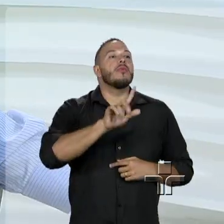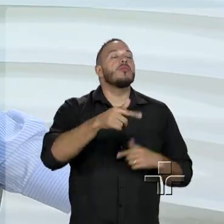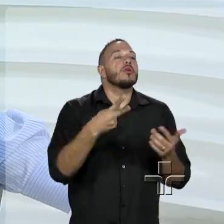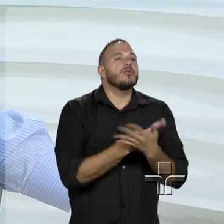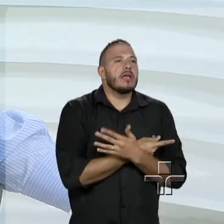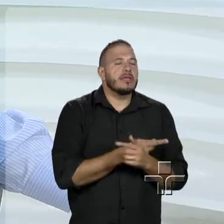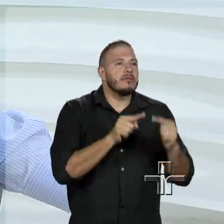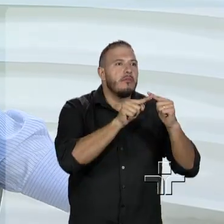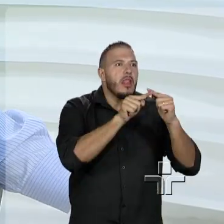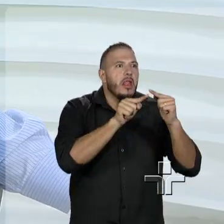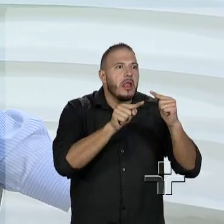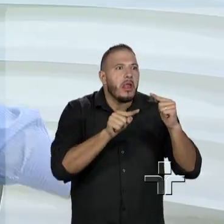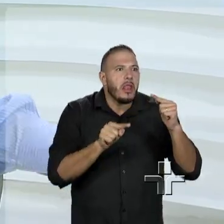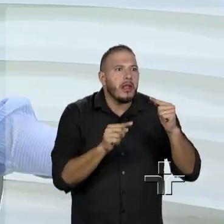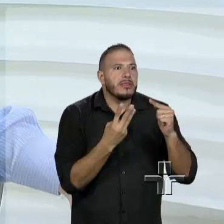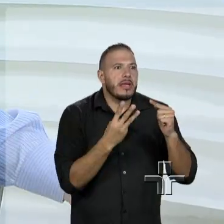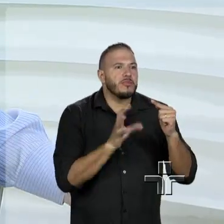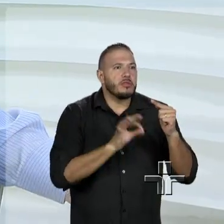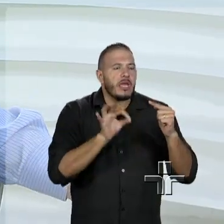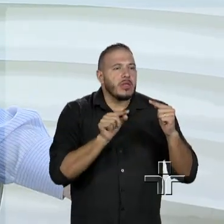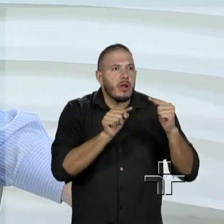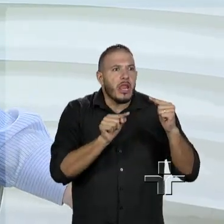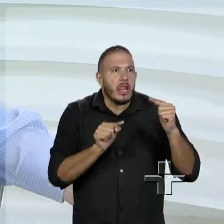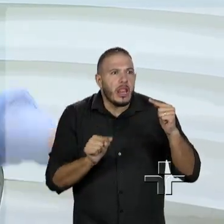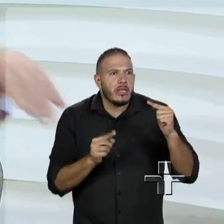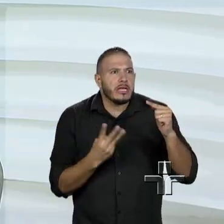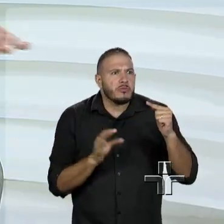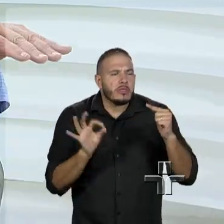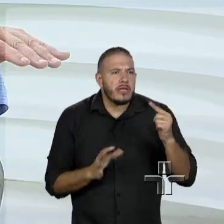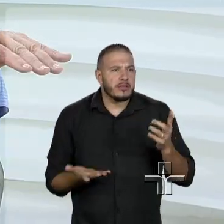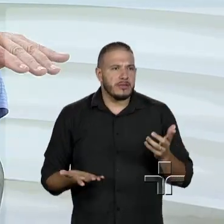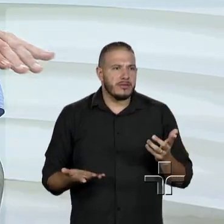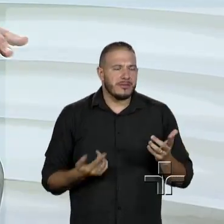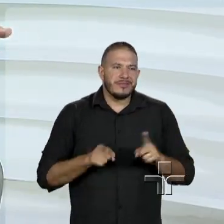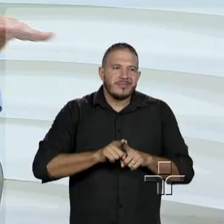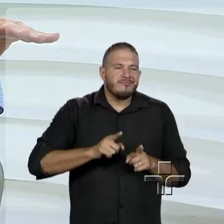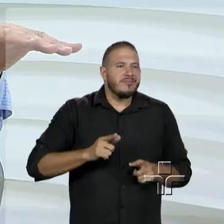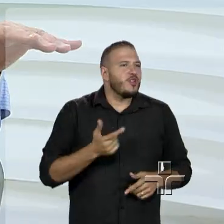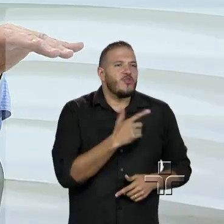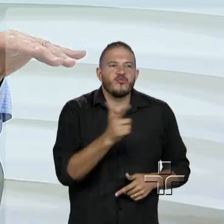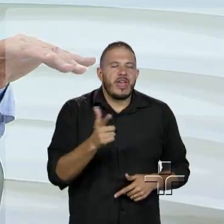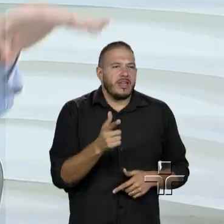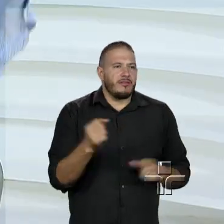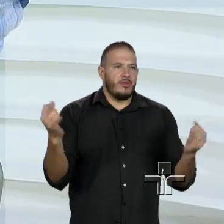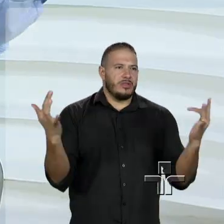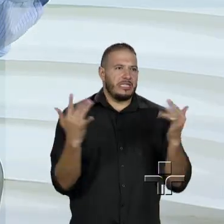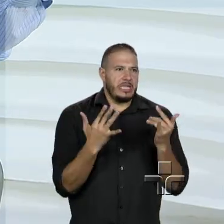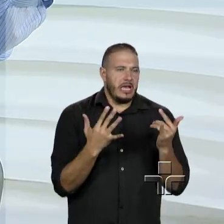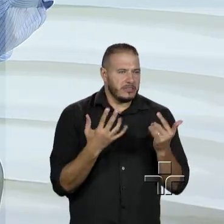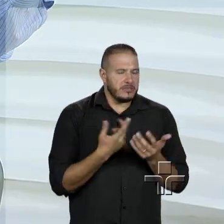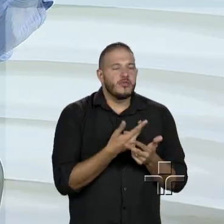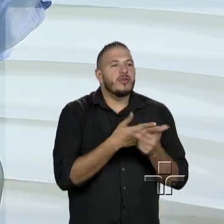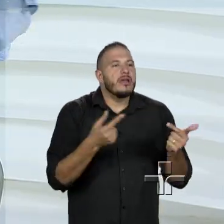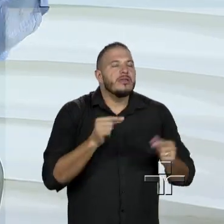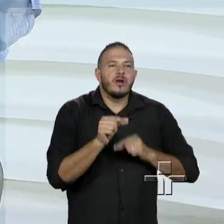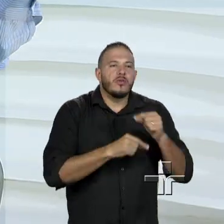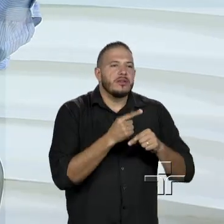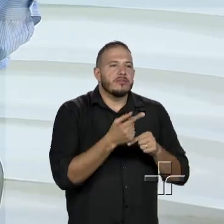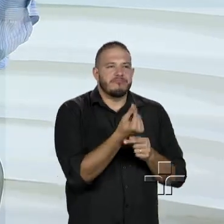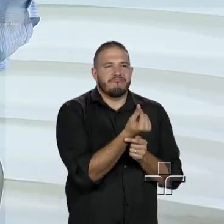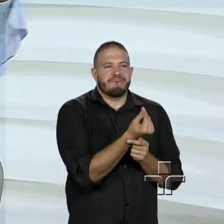cai 3%, mais 3%. Então, não tem demanda para o estoque de